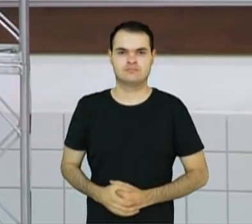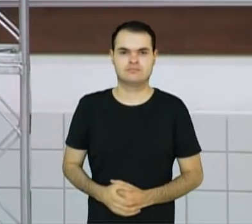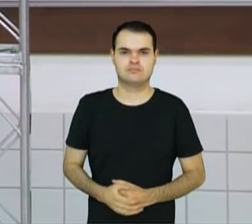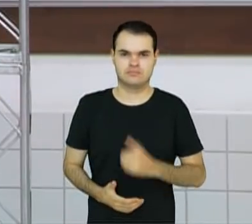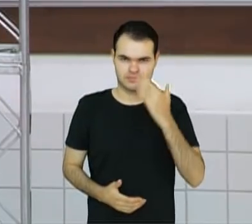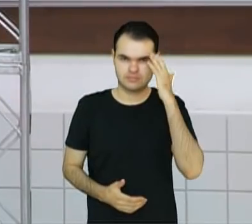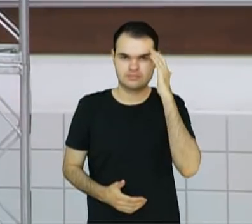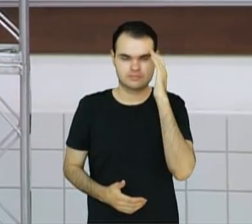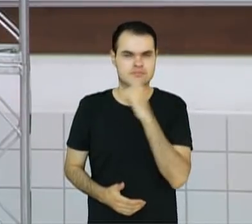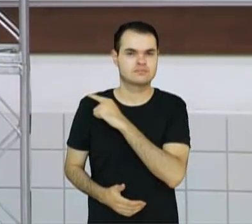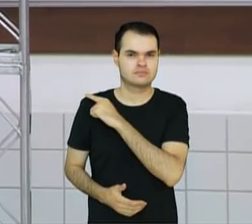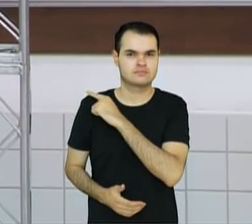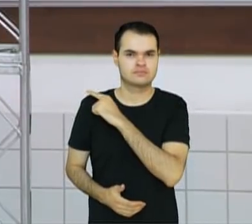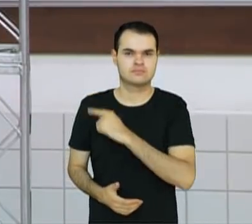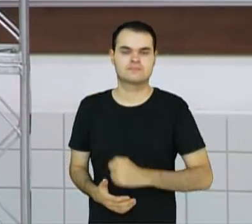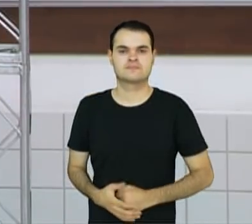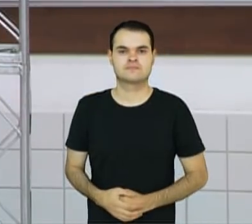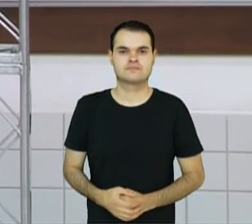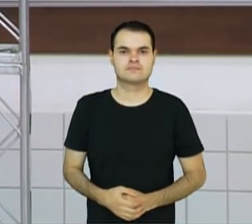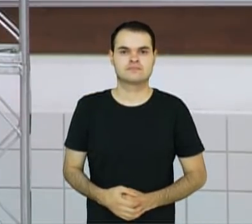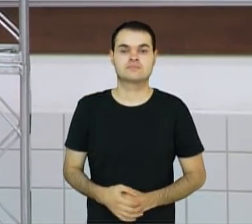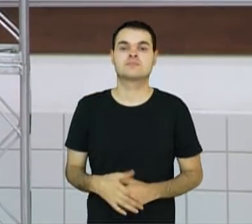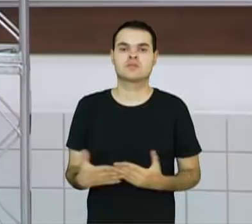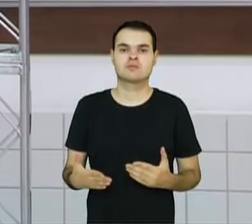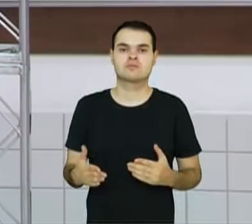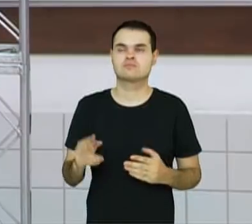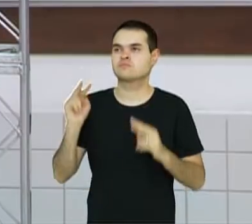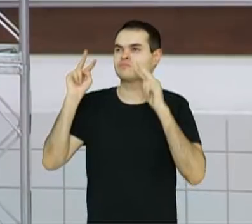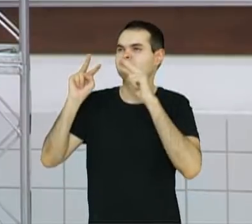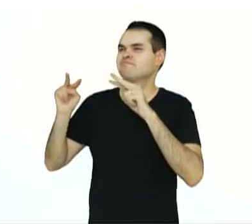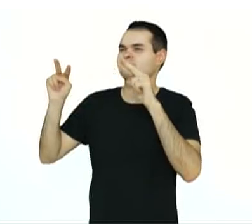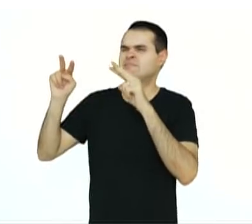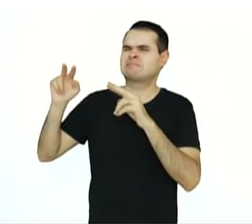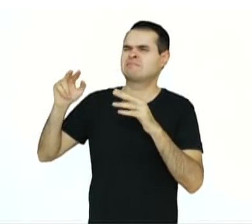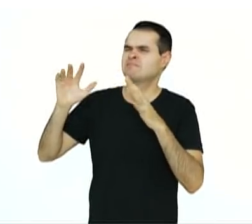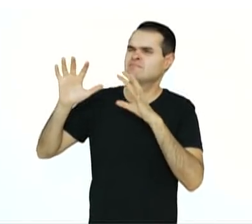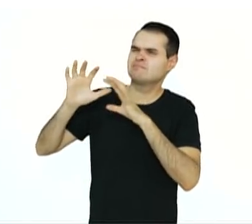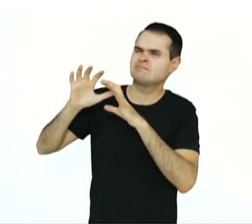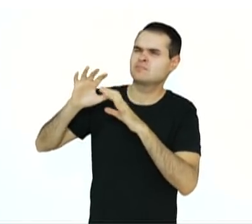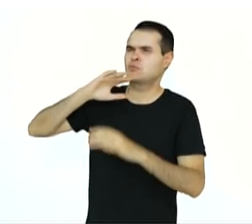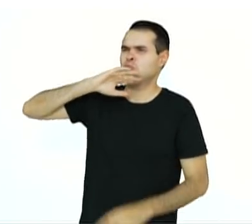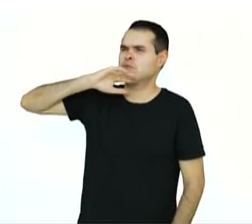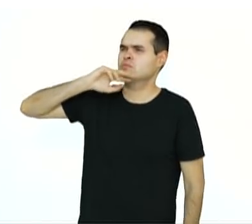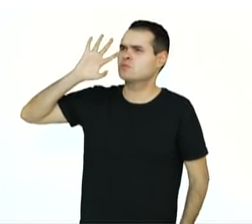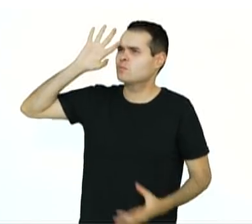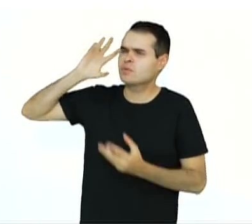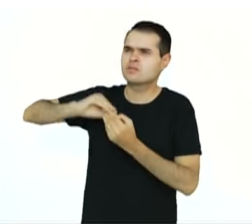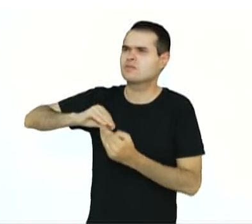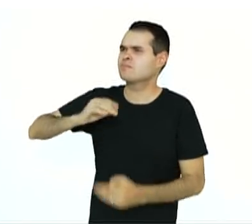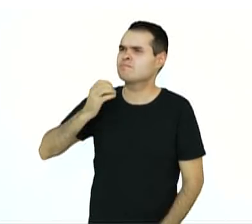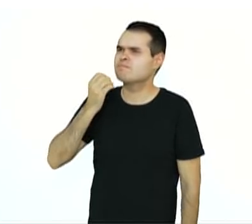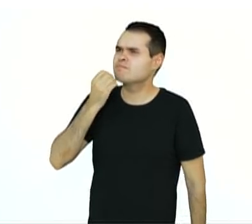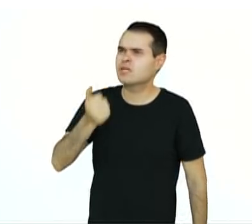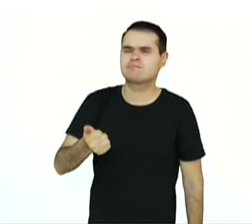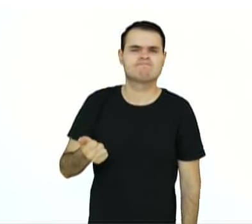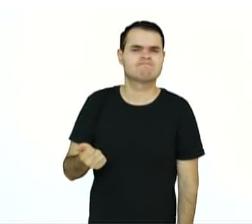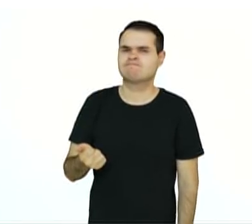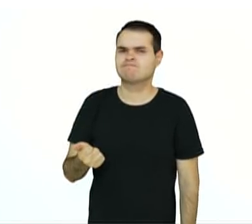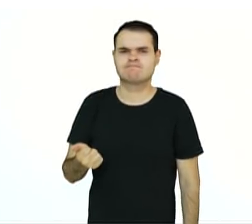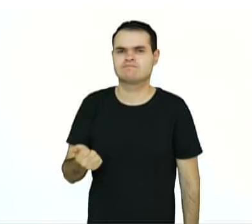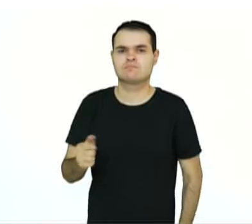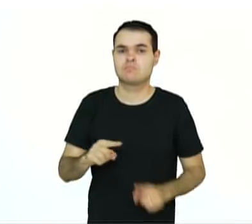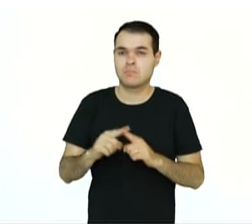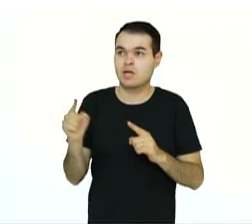metade da área total. Certo? Então, por mais que visualmente eu não conclua isso, né, o cálculo deve me